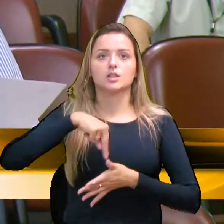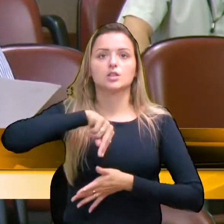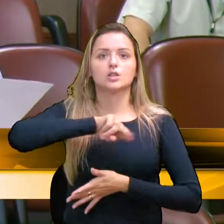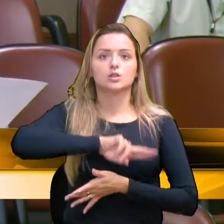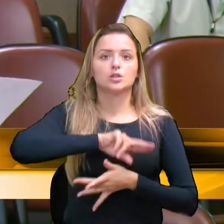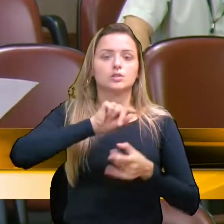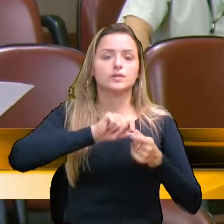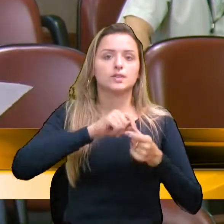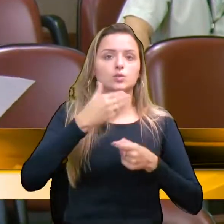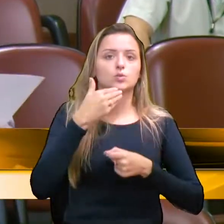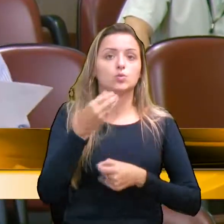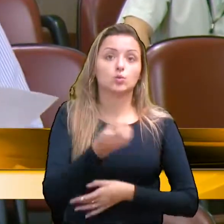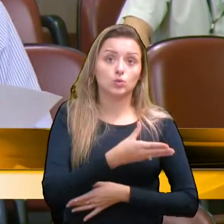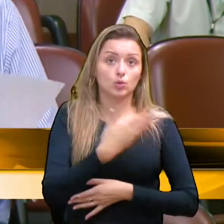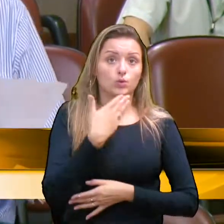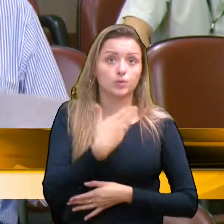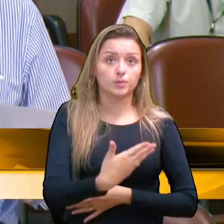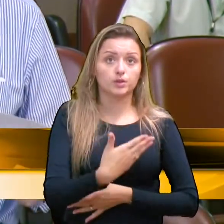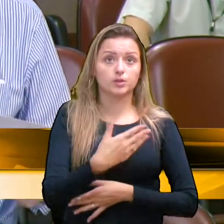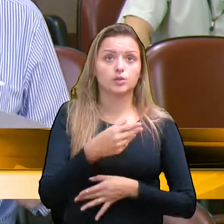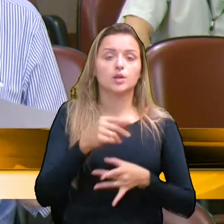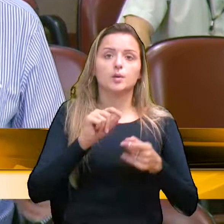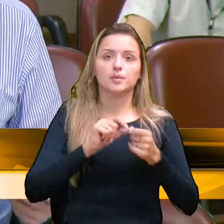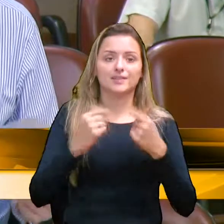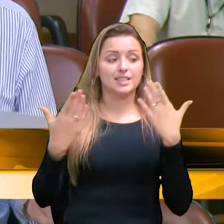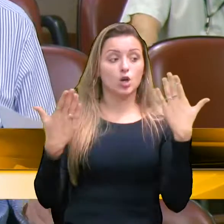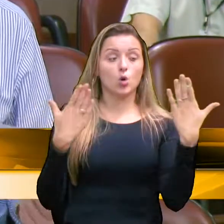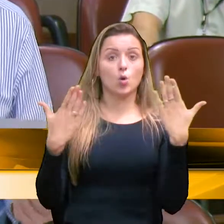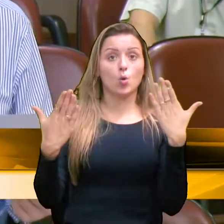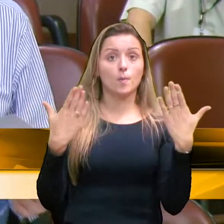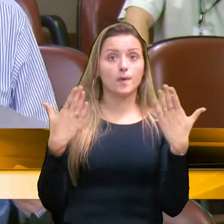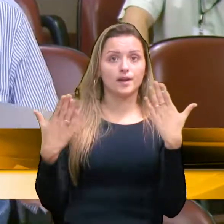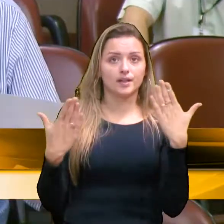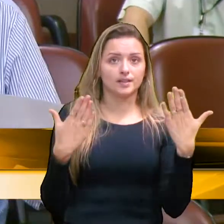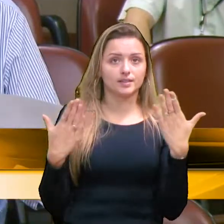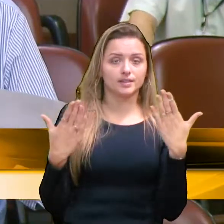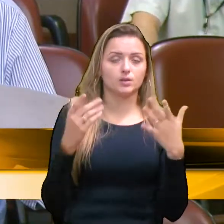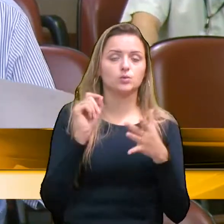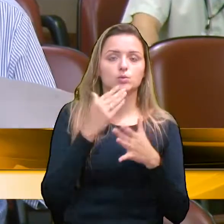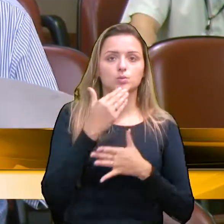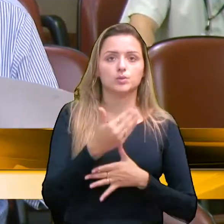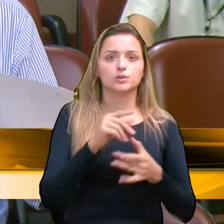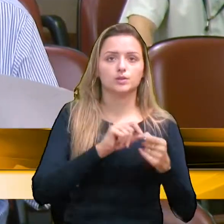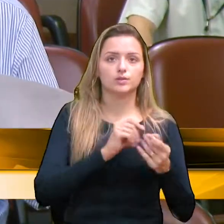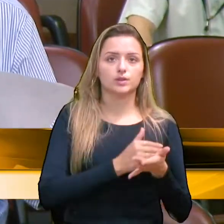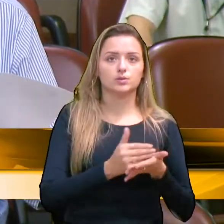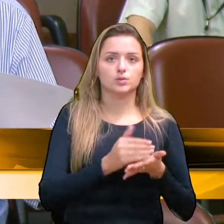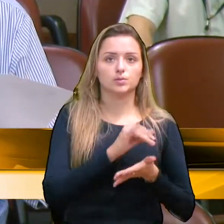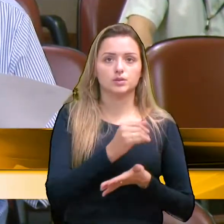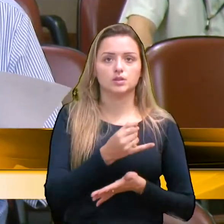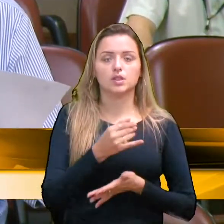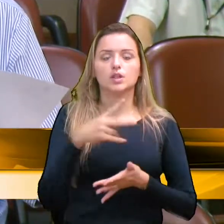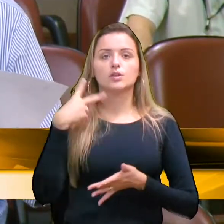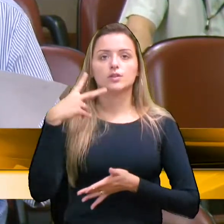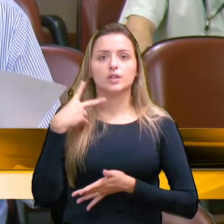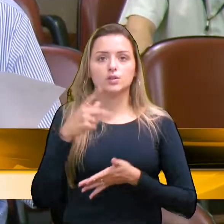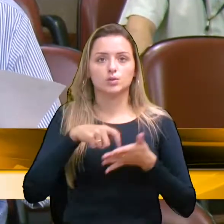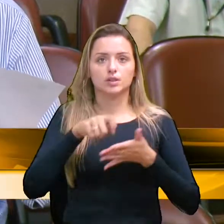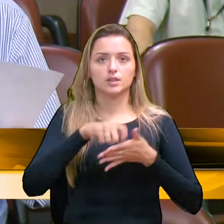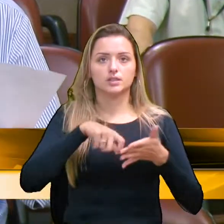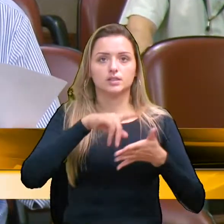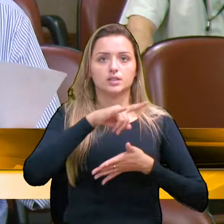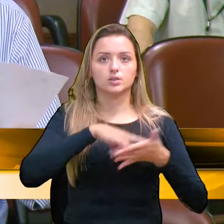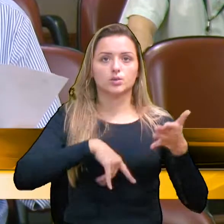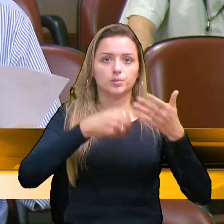fazendo um novo pedido para que possamos fazer um comparativo com aquele feito no início do ano. Vereador que o presidente subscreve, observadas